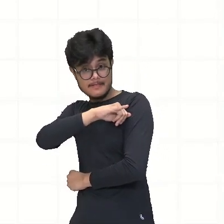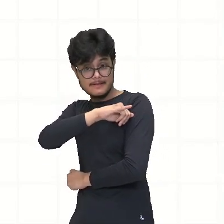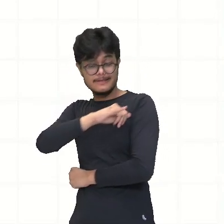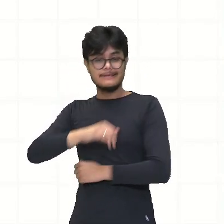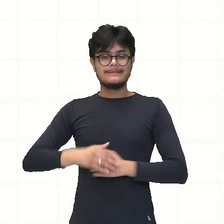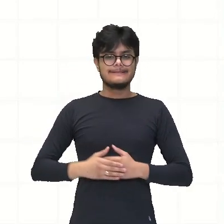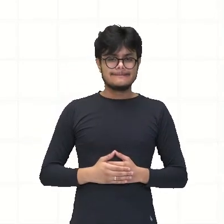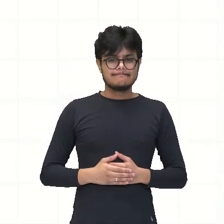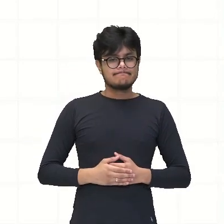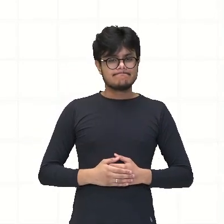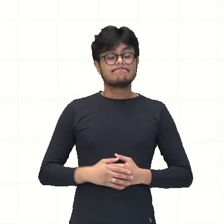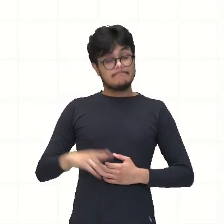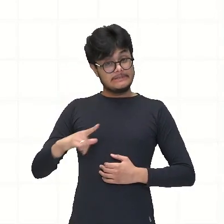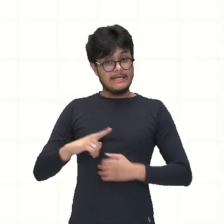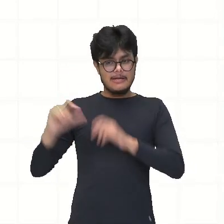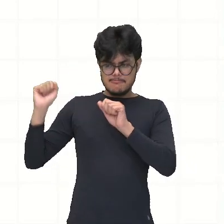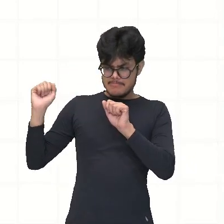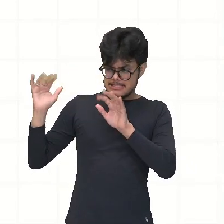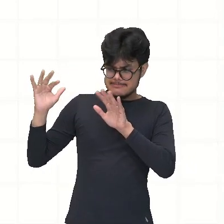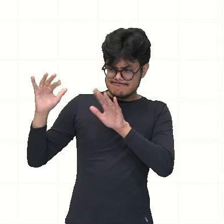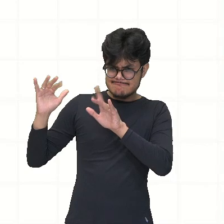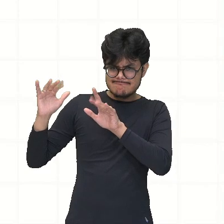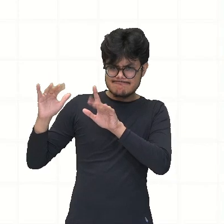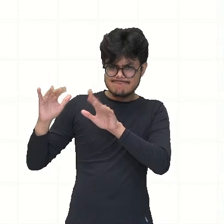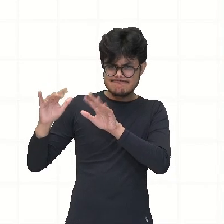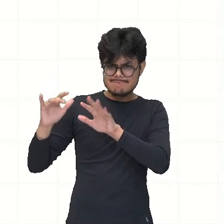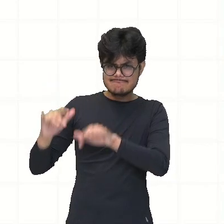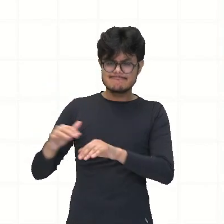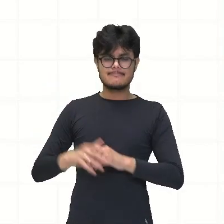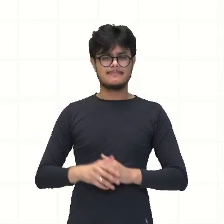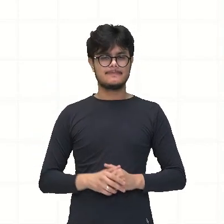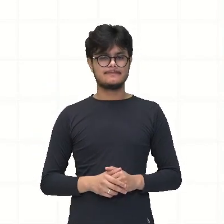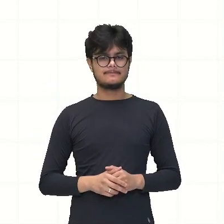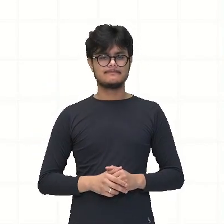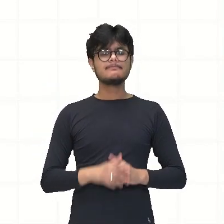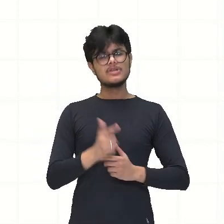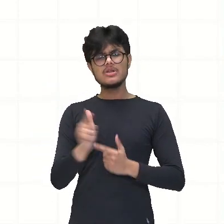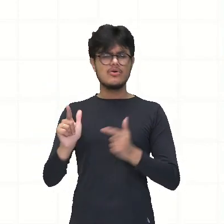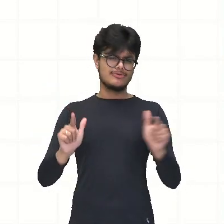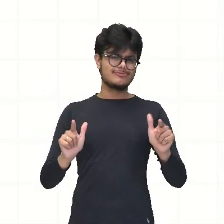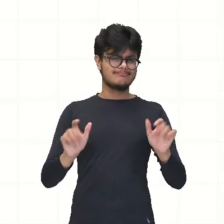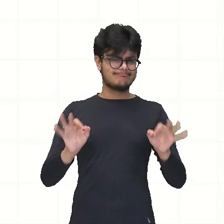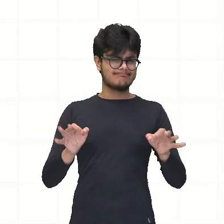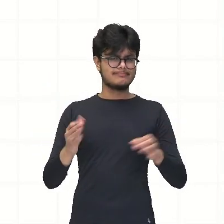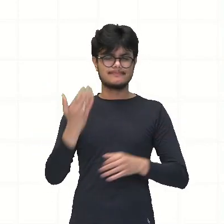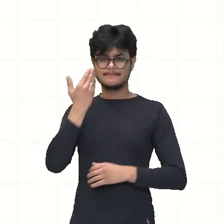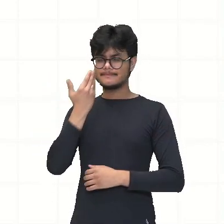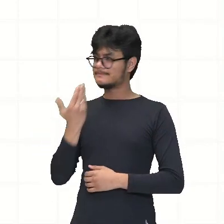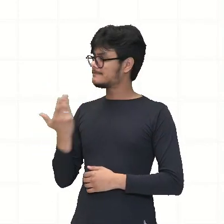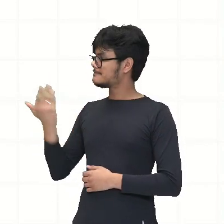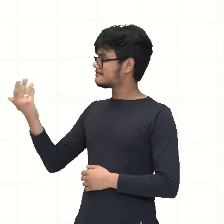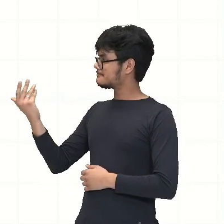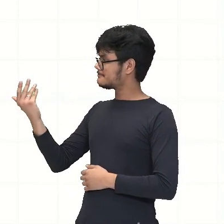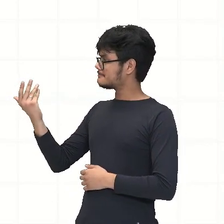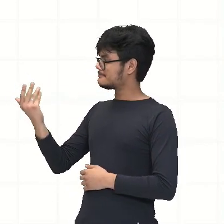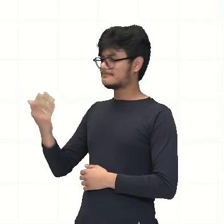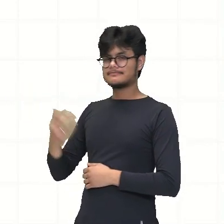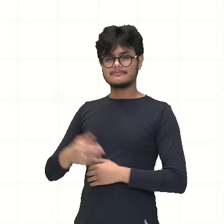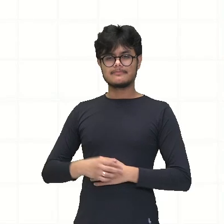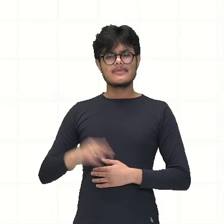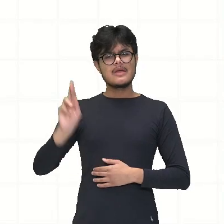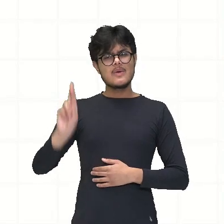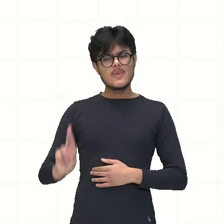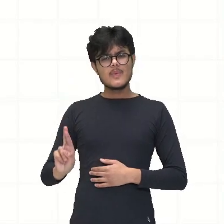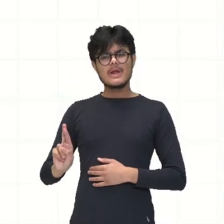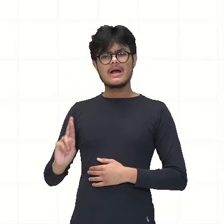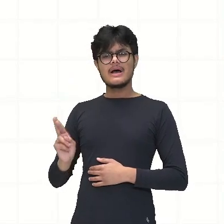Observando esses maiores fluxos migratórios, tá bom? Entre outros fluxos, né? A gente observa do Rio Grande do Sul aqui